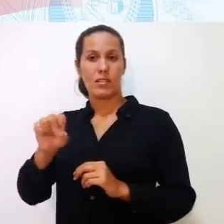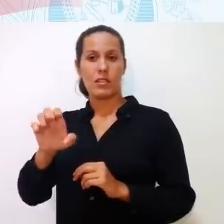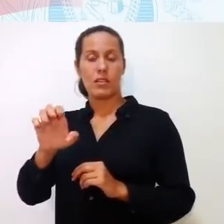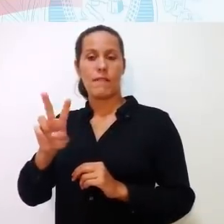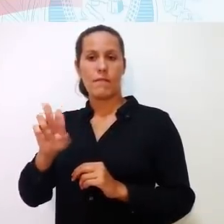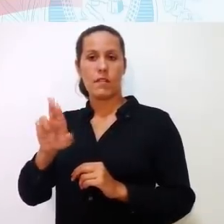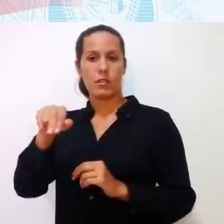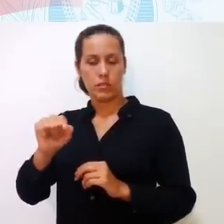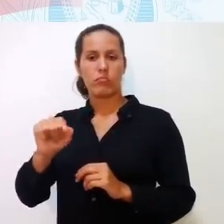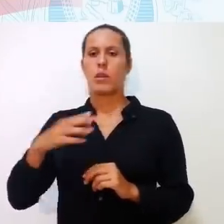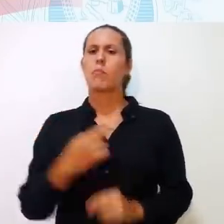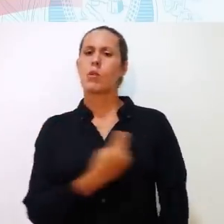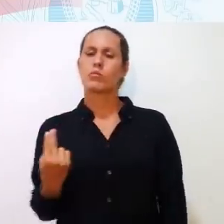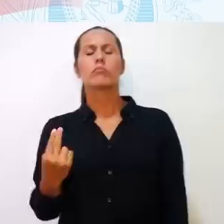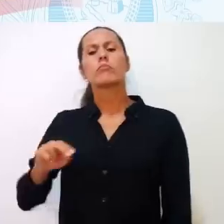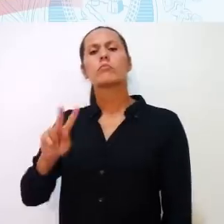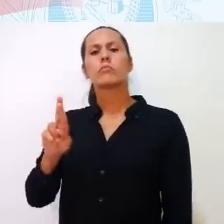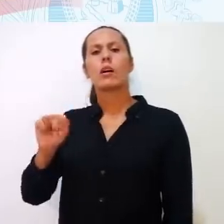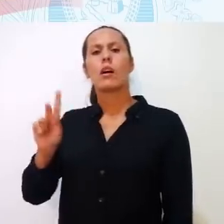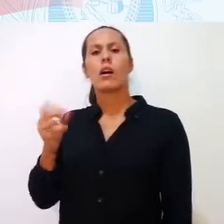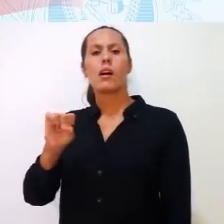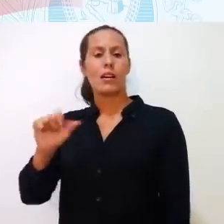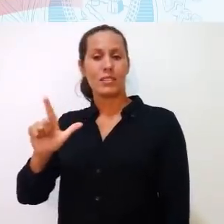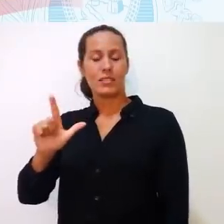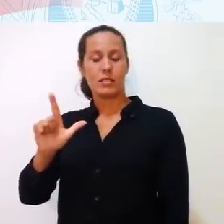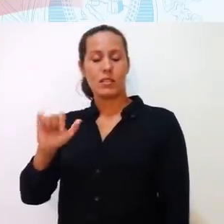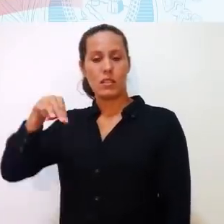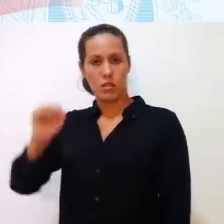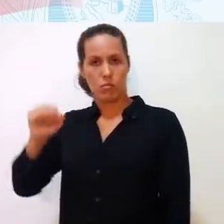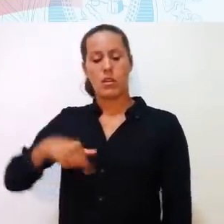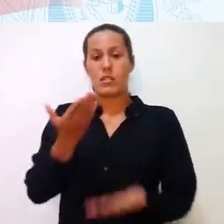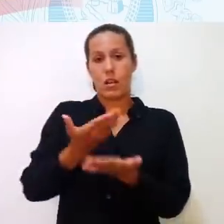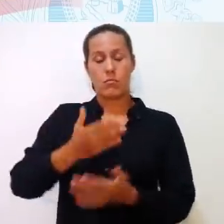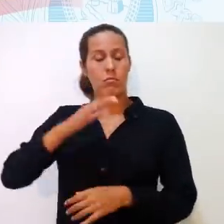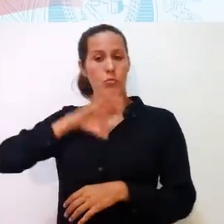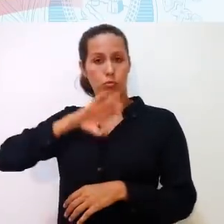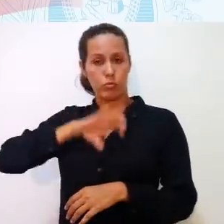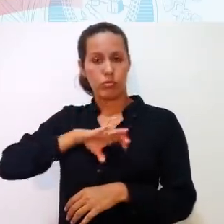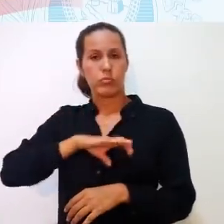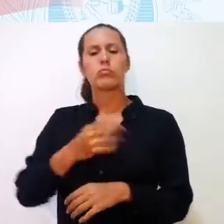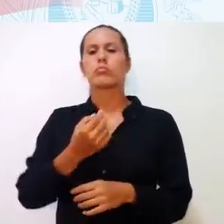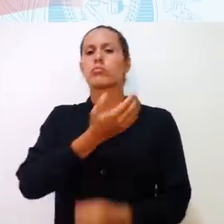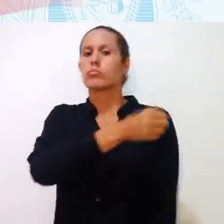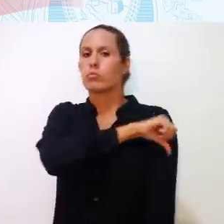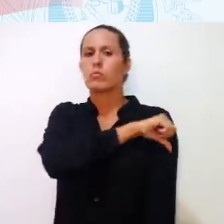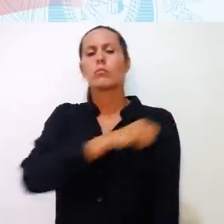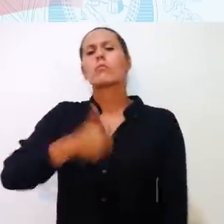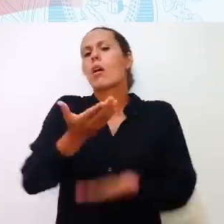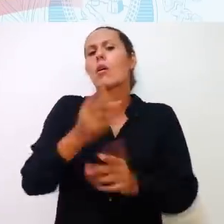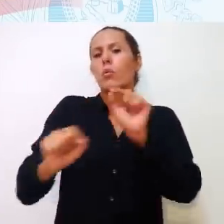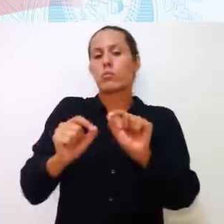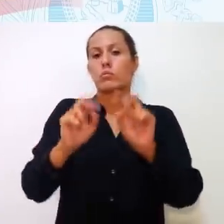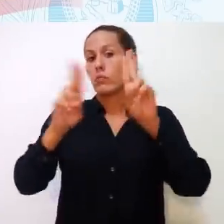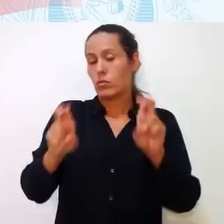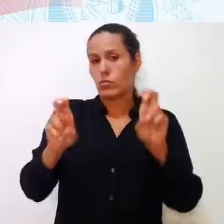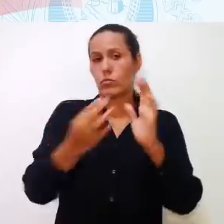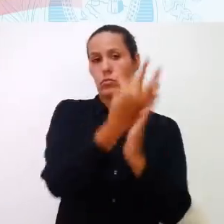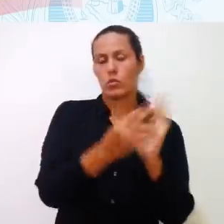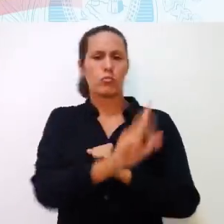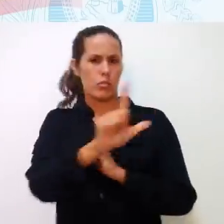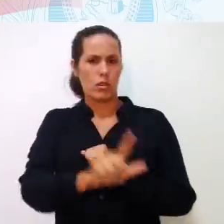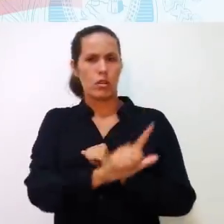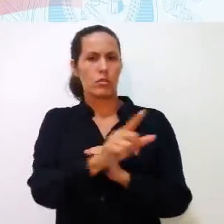Lima e essa daqui é a nossa primeira aula para os nonos anos do Ensino Fundamental de Língua Portuguesa, Apreciação e Réplica de